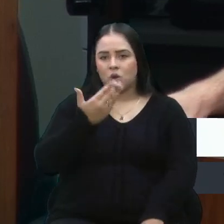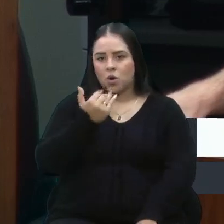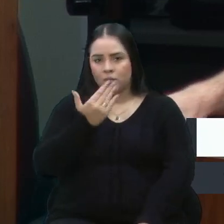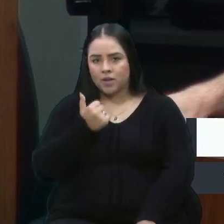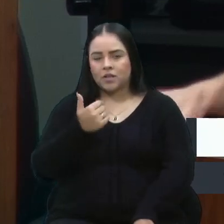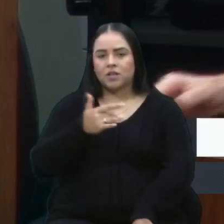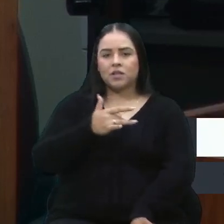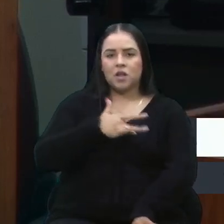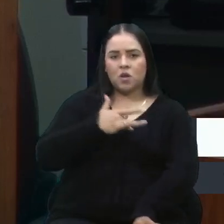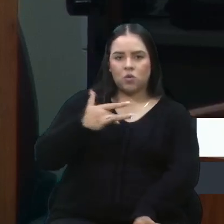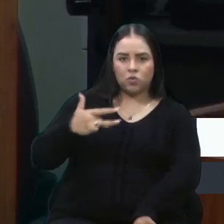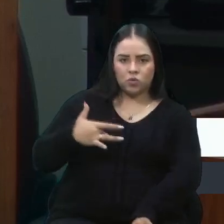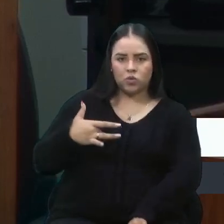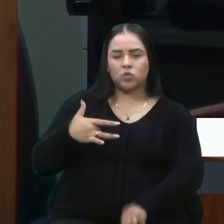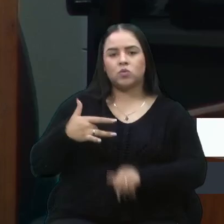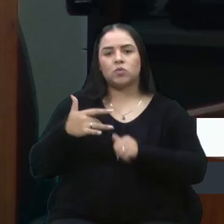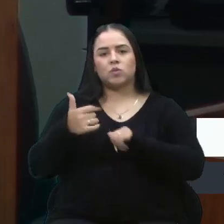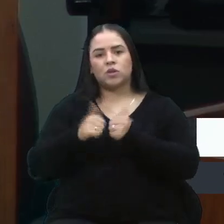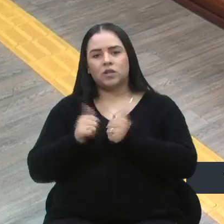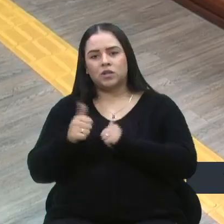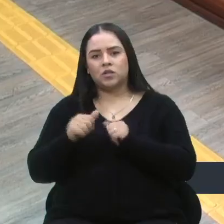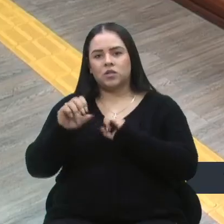Educação de qualidade obrigado pela atenção de Mateus